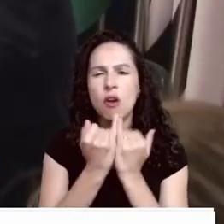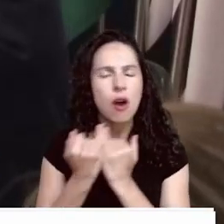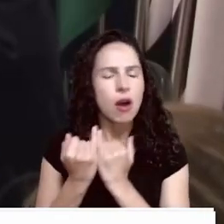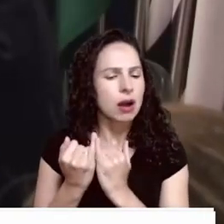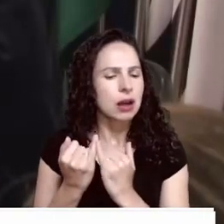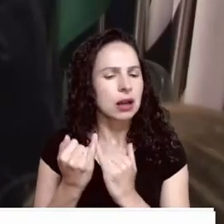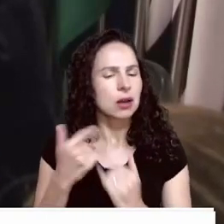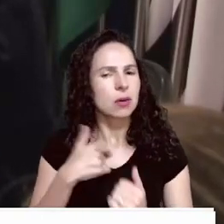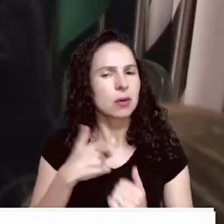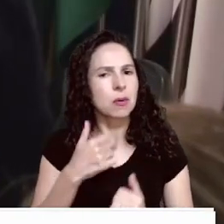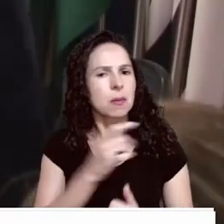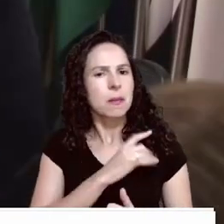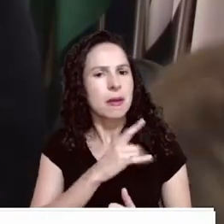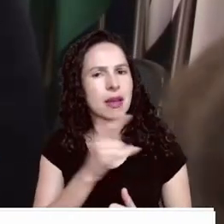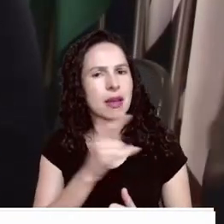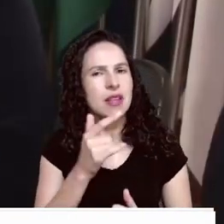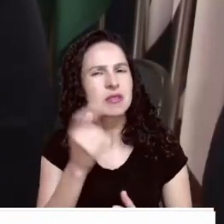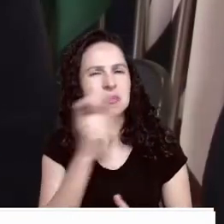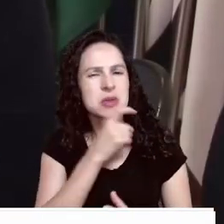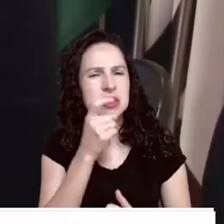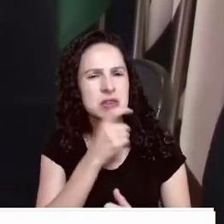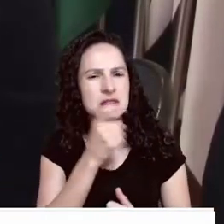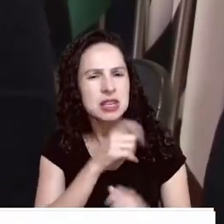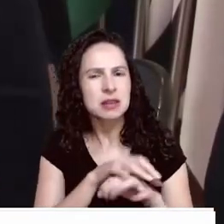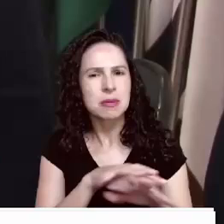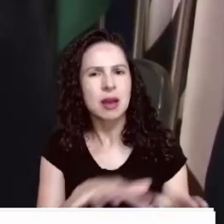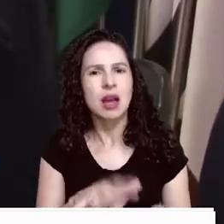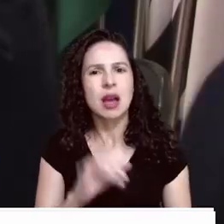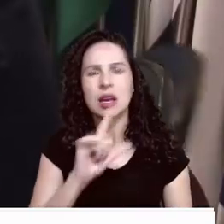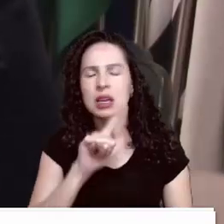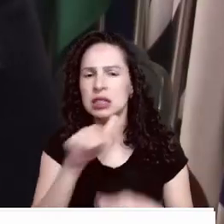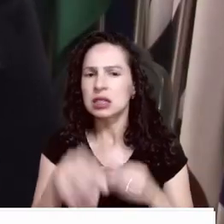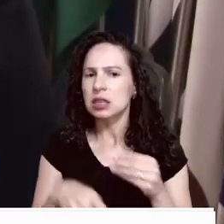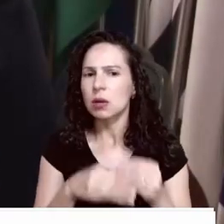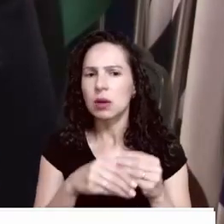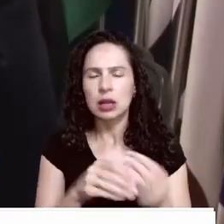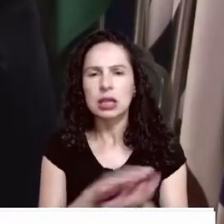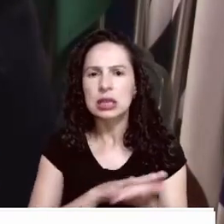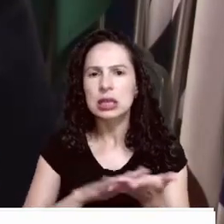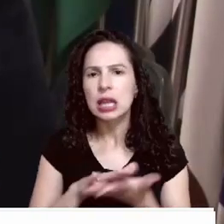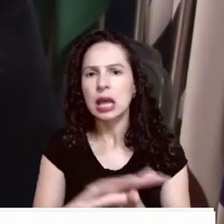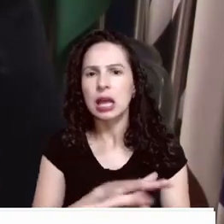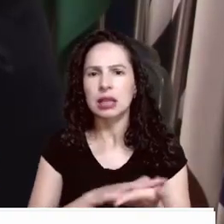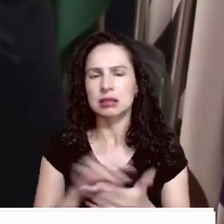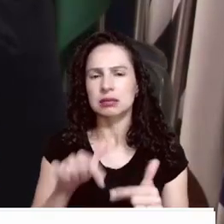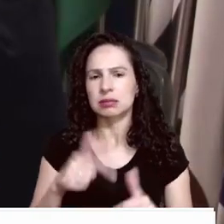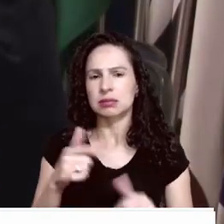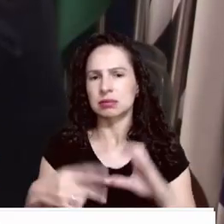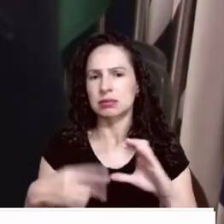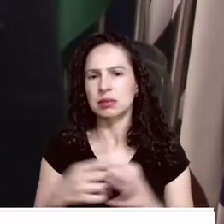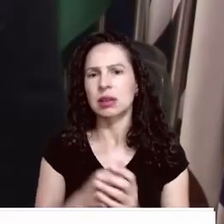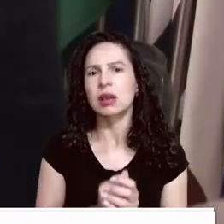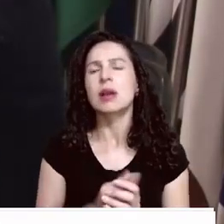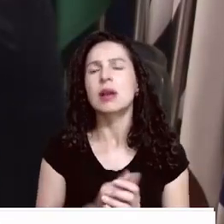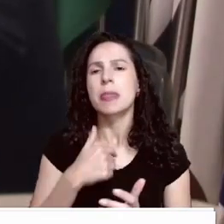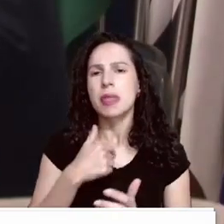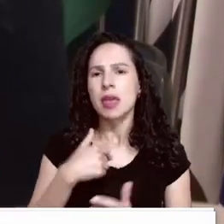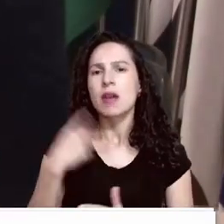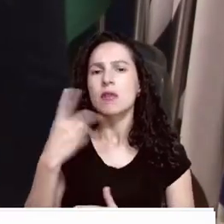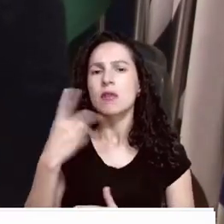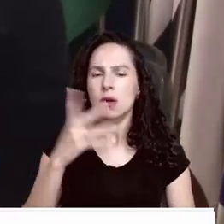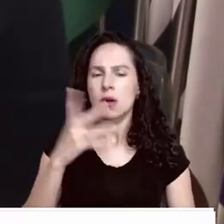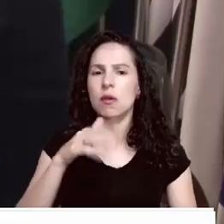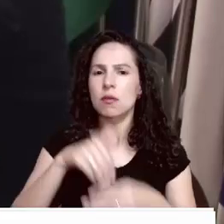fake news. Que não agrega em absolutamente nada essa casa. Sou vereador, eleito